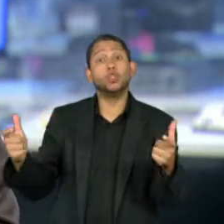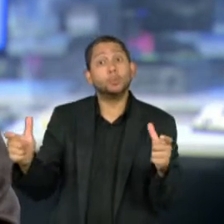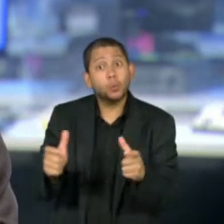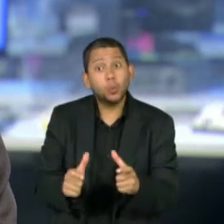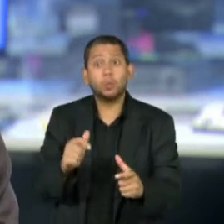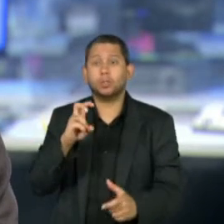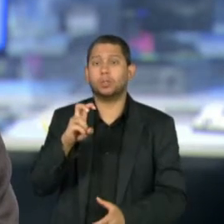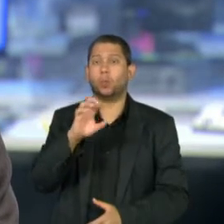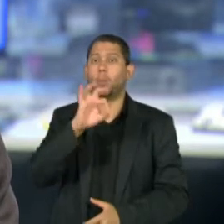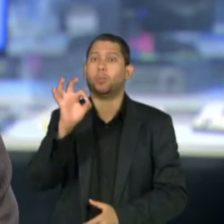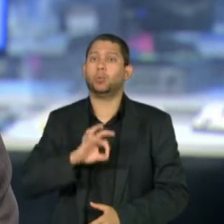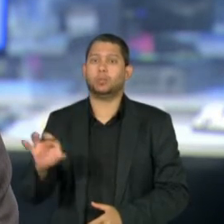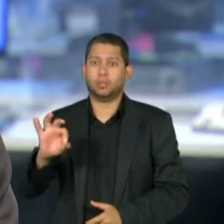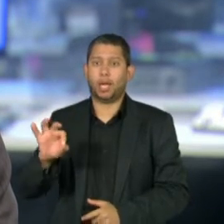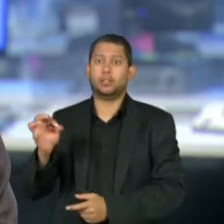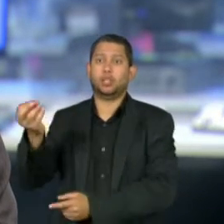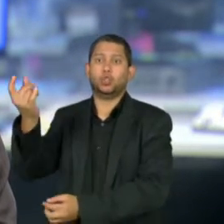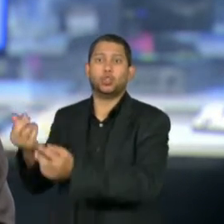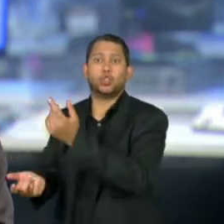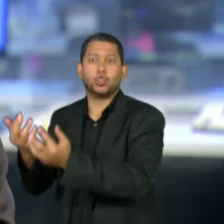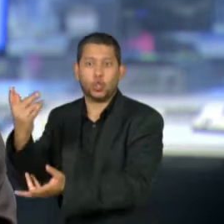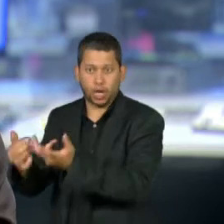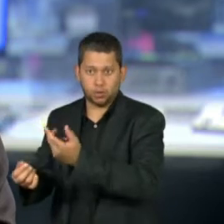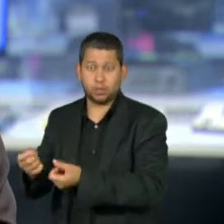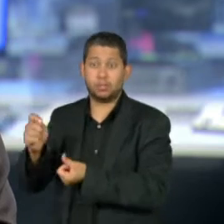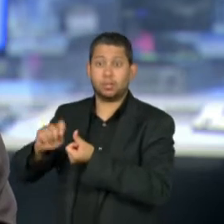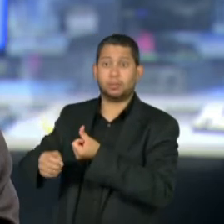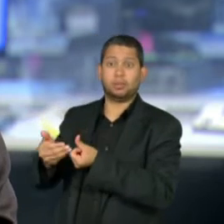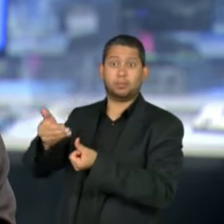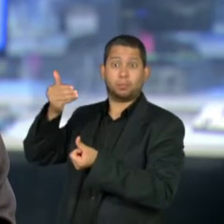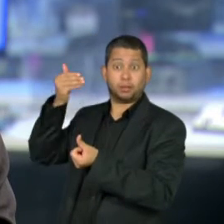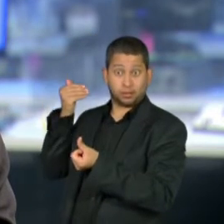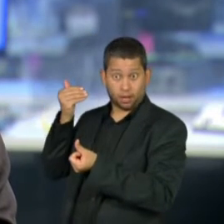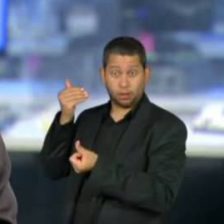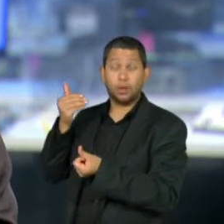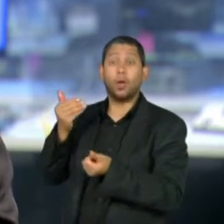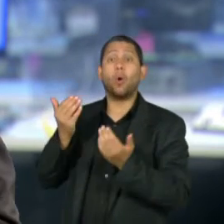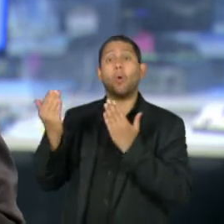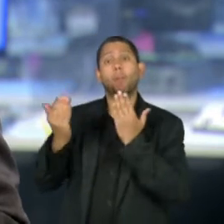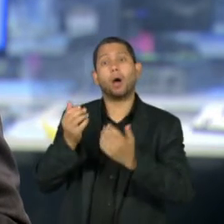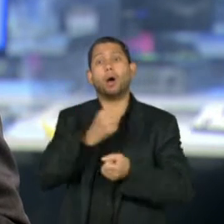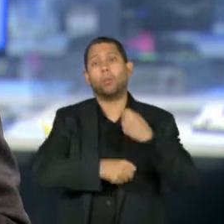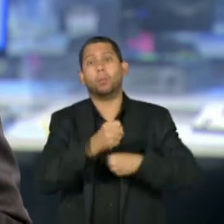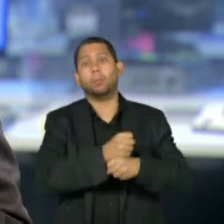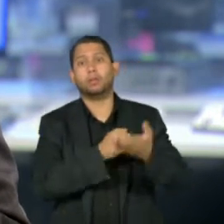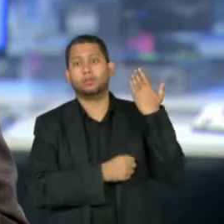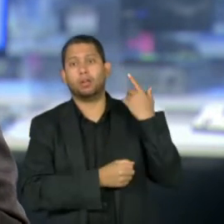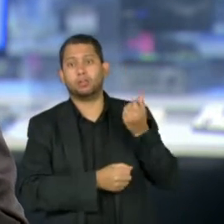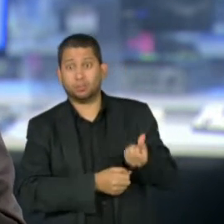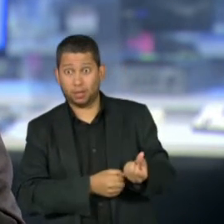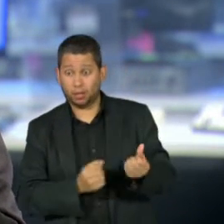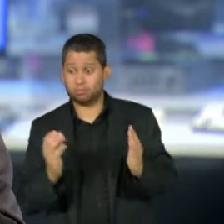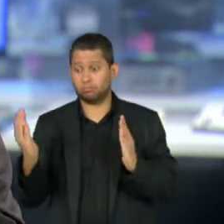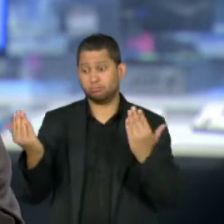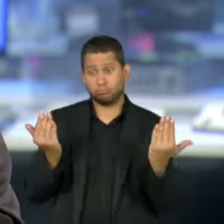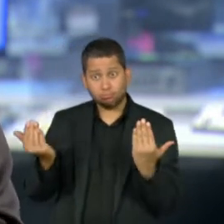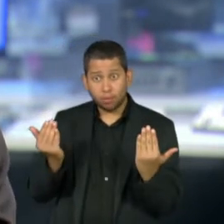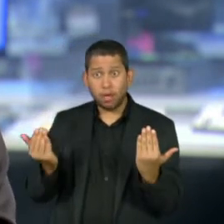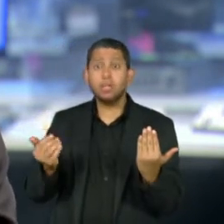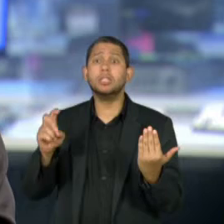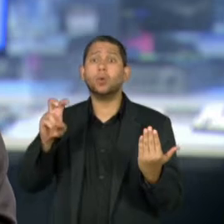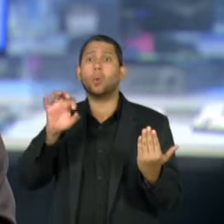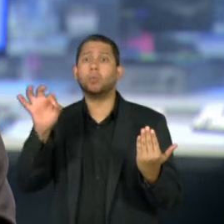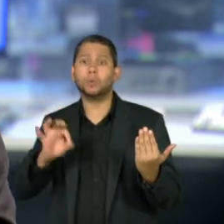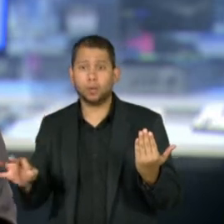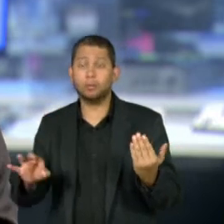5% nos alertas de incêndio no último semestre, em comparação com o mesmo período do ano anterior, e que no combate a